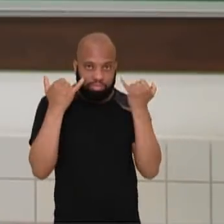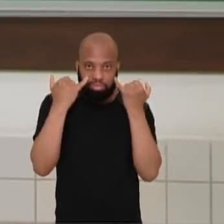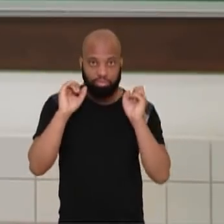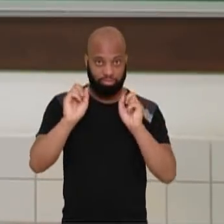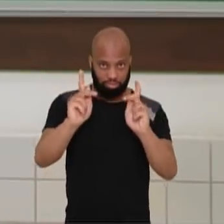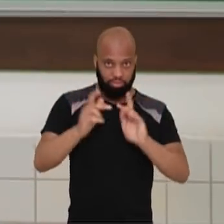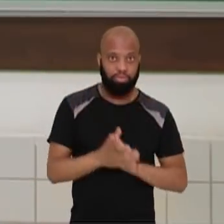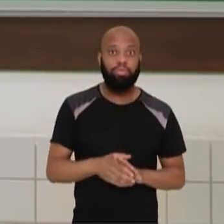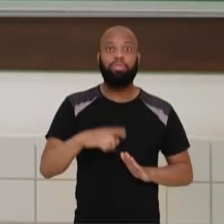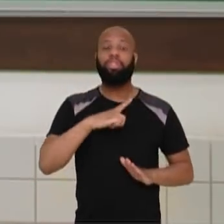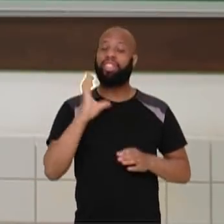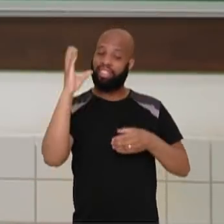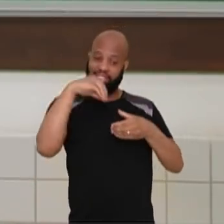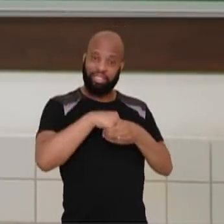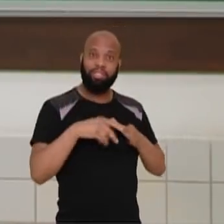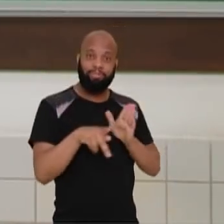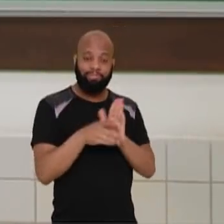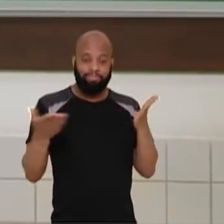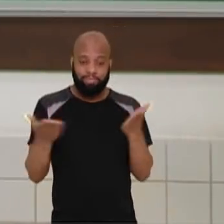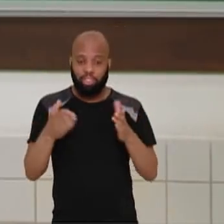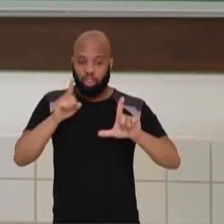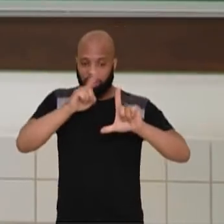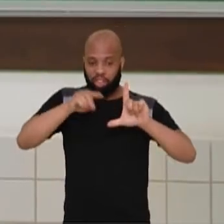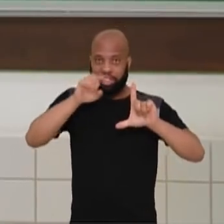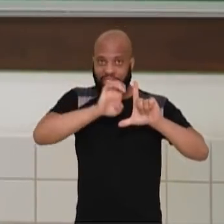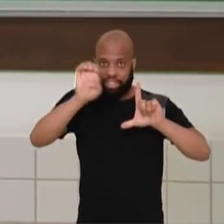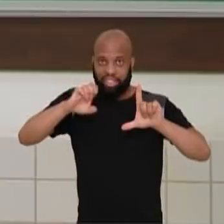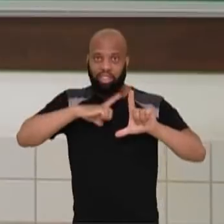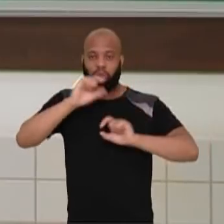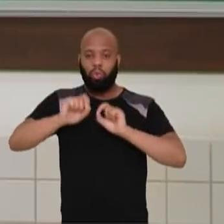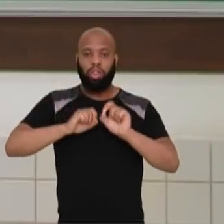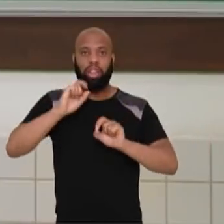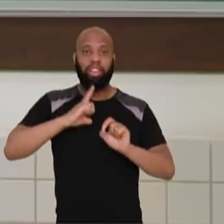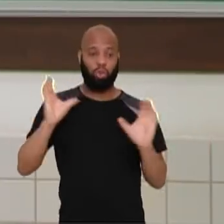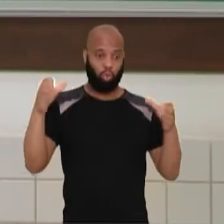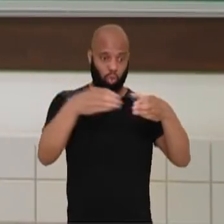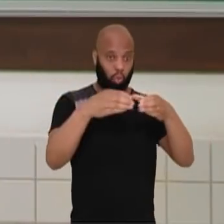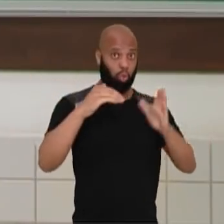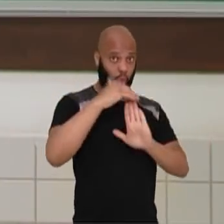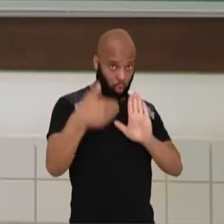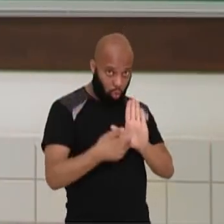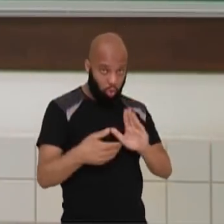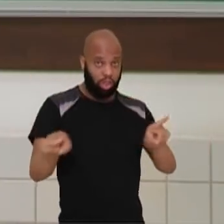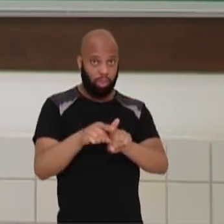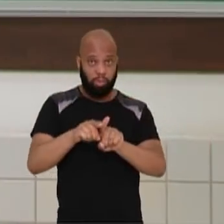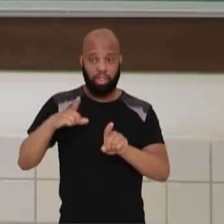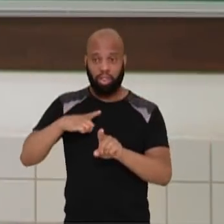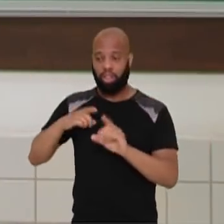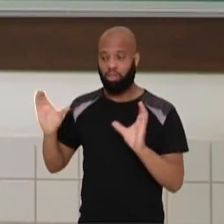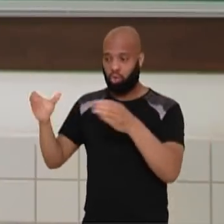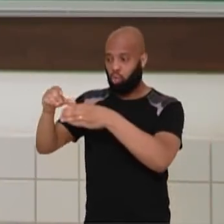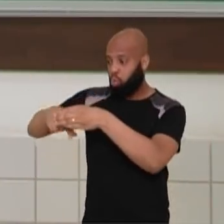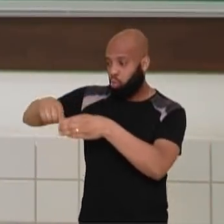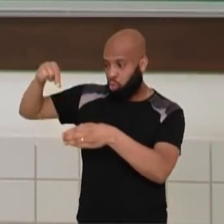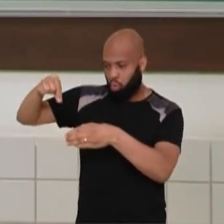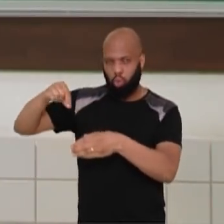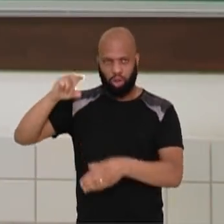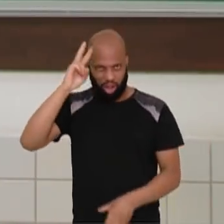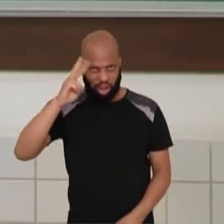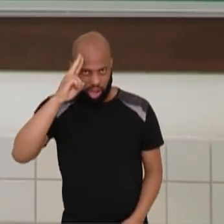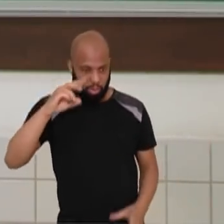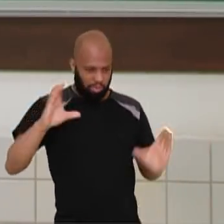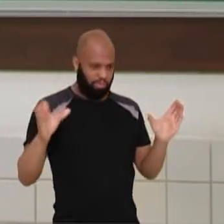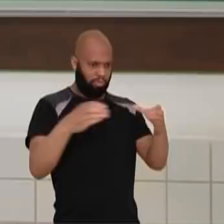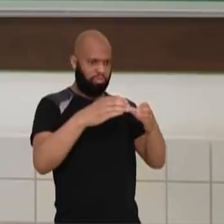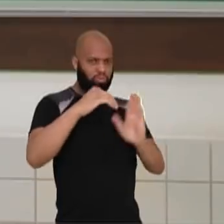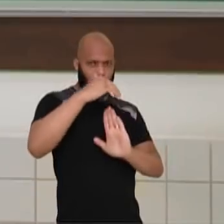certo? E dentro dessa parte da estatística nós temos a população e a amostra. Lembram? População é todo grupo com uma determinada